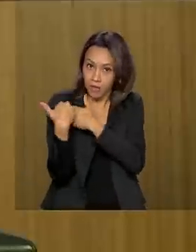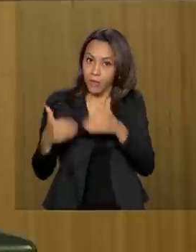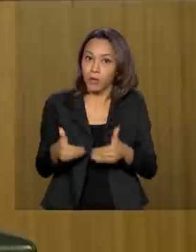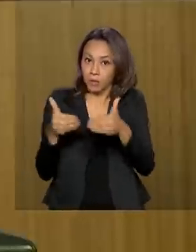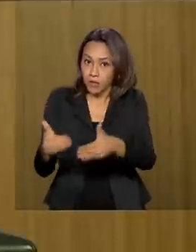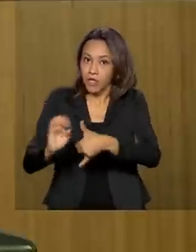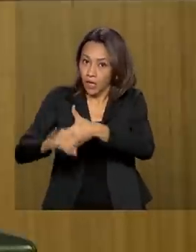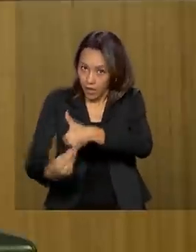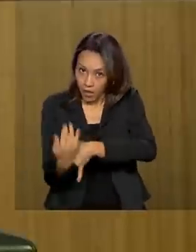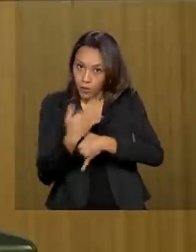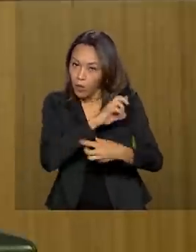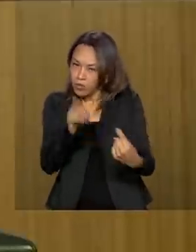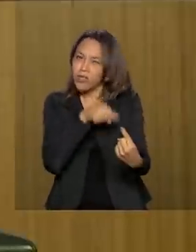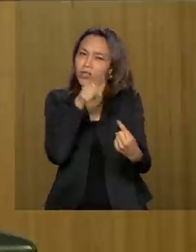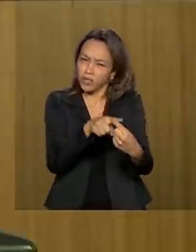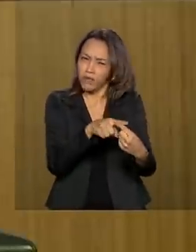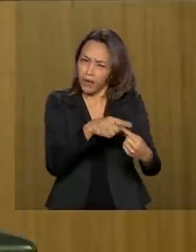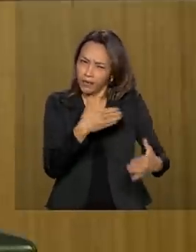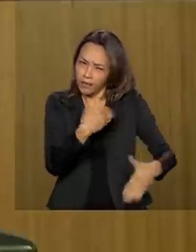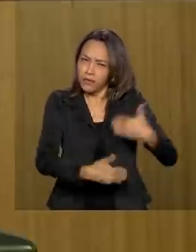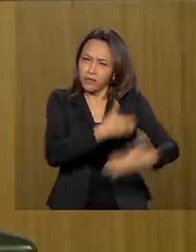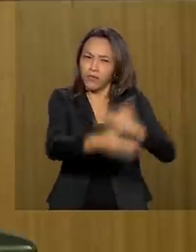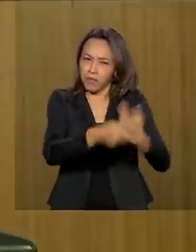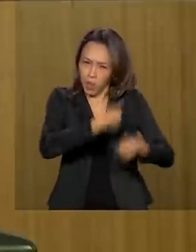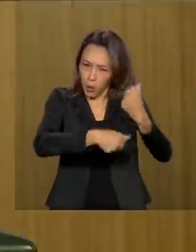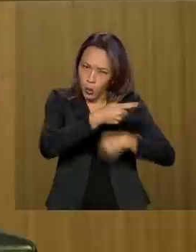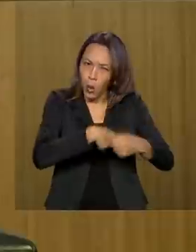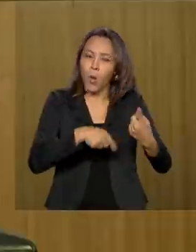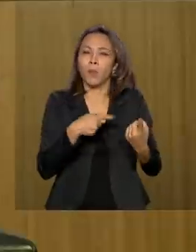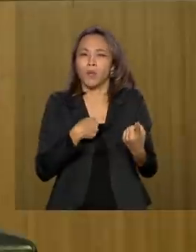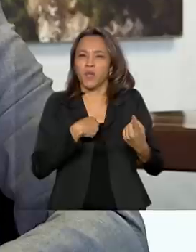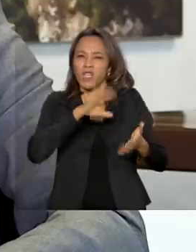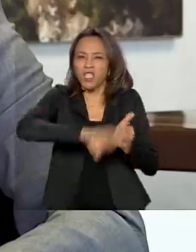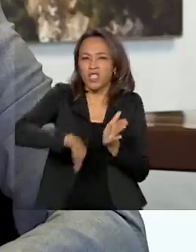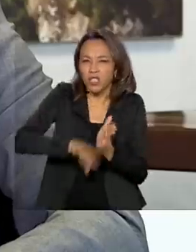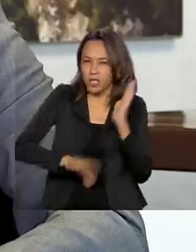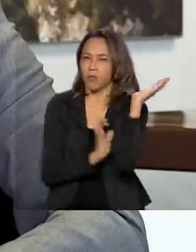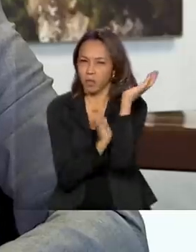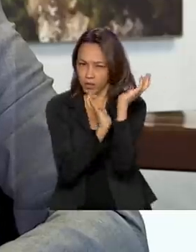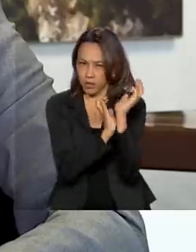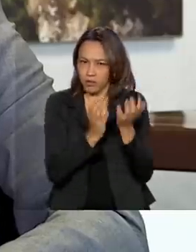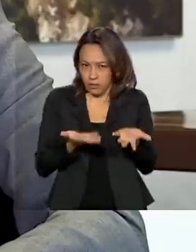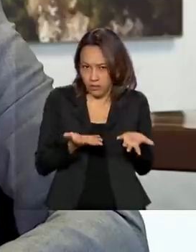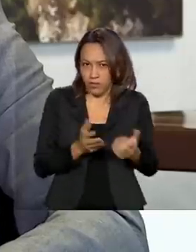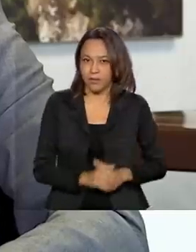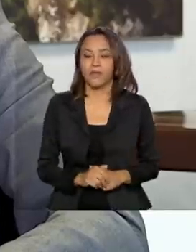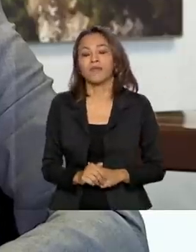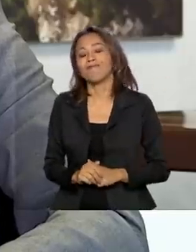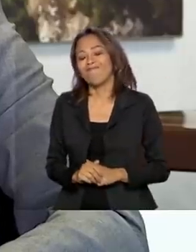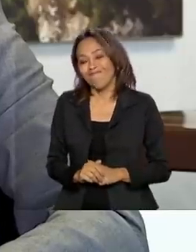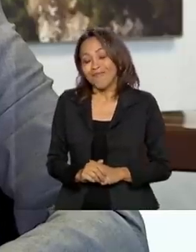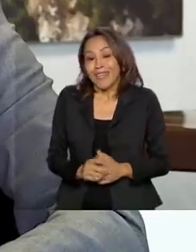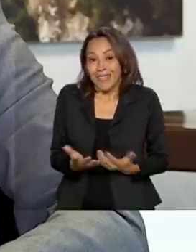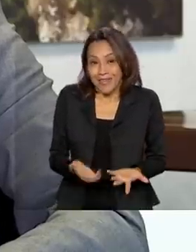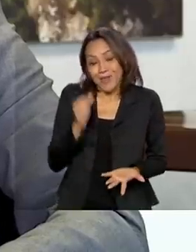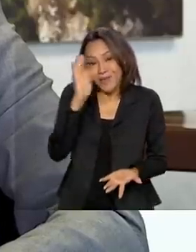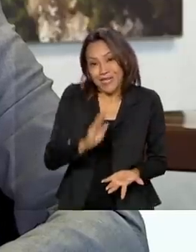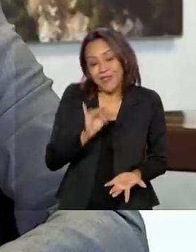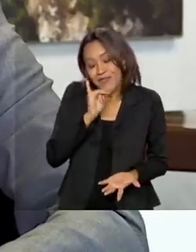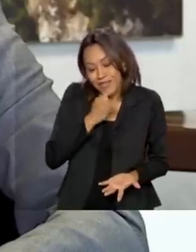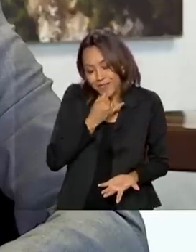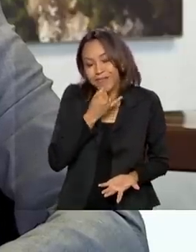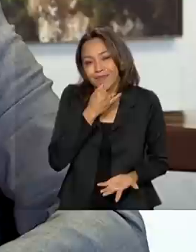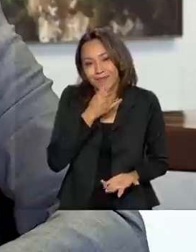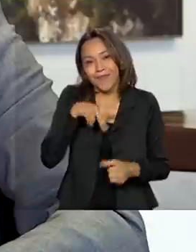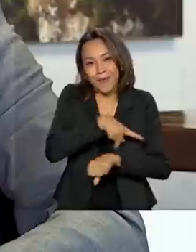visam promover esse desenvolvimento econômico sustentável, eliminando a burocracia? O Brasil, infelizmente, é um país muito